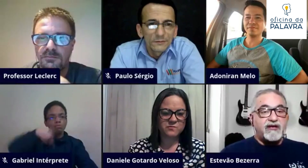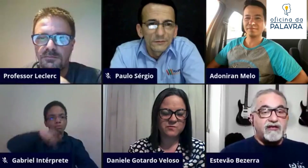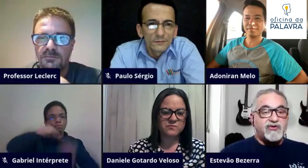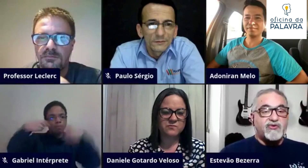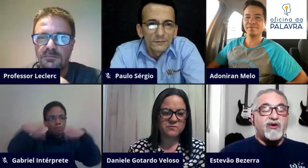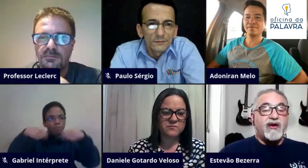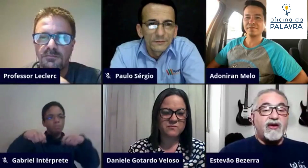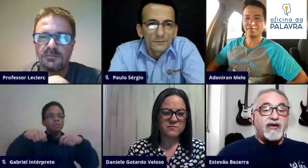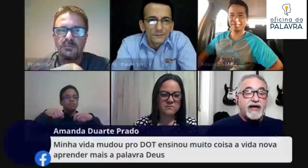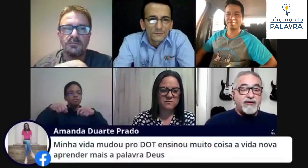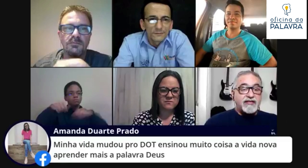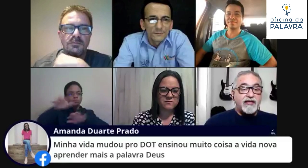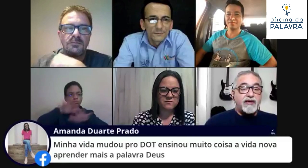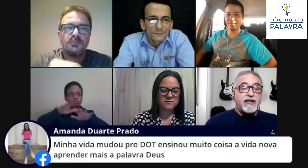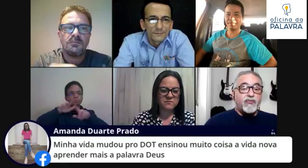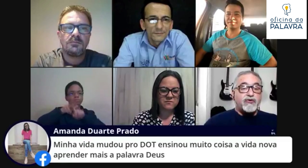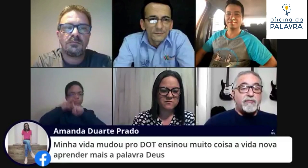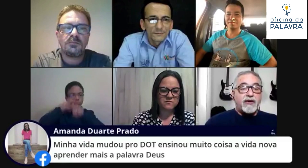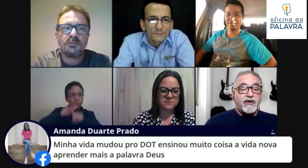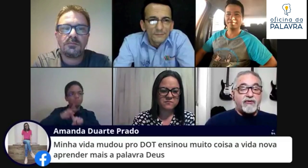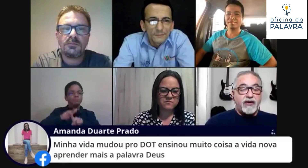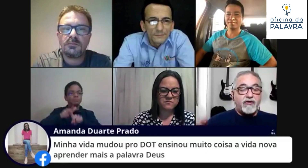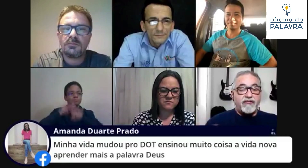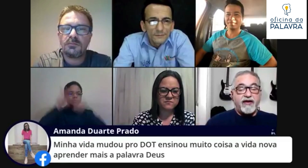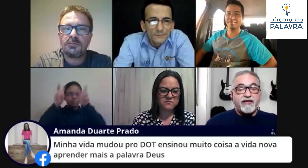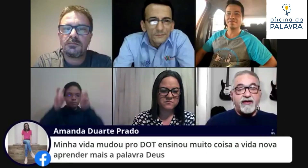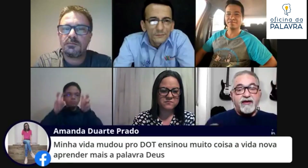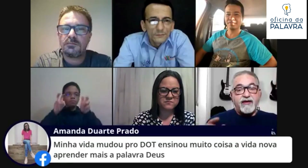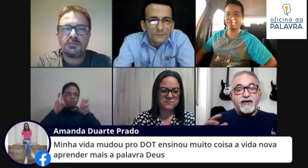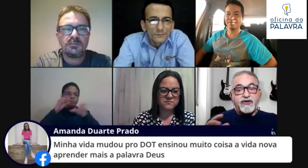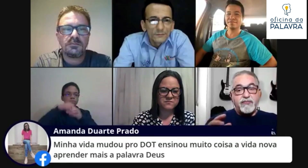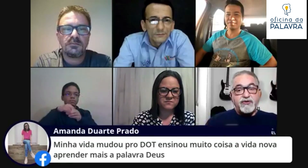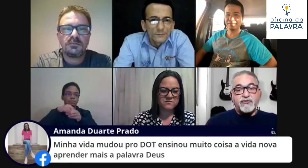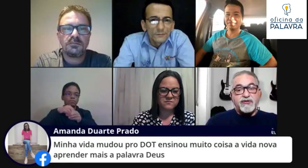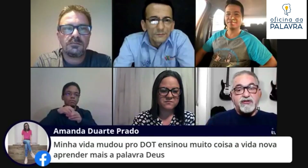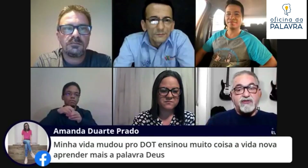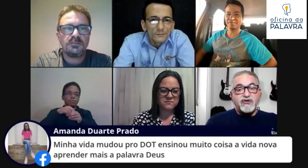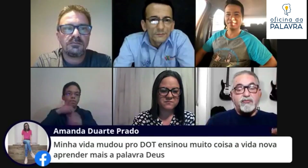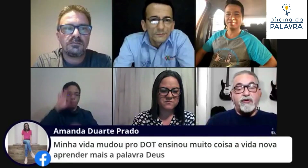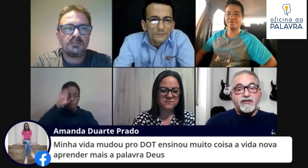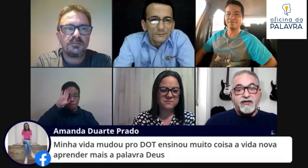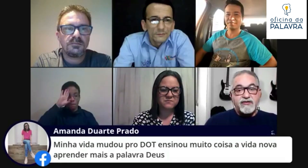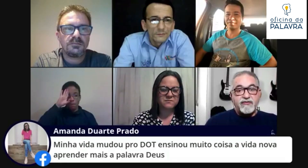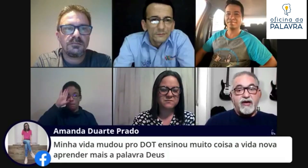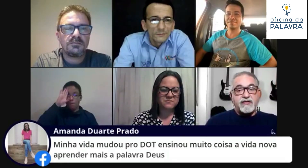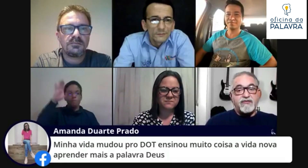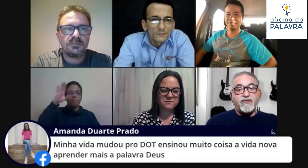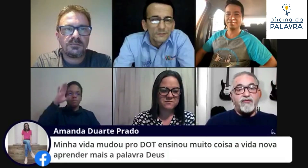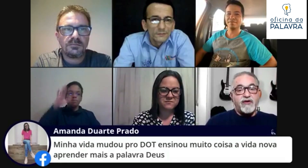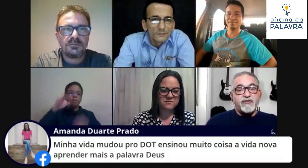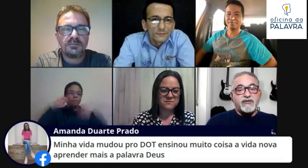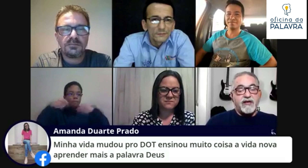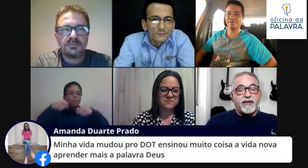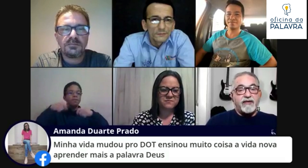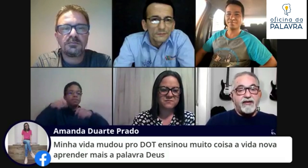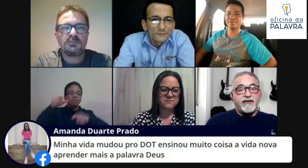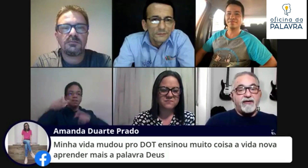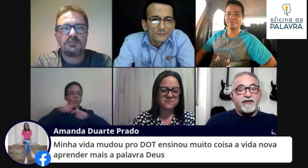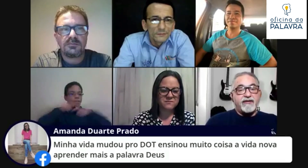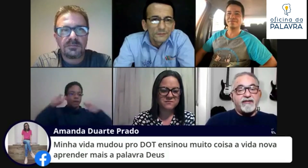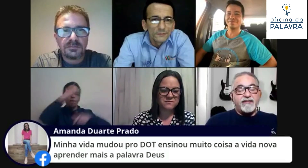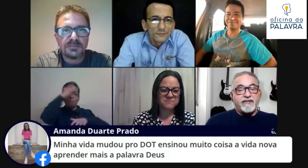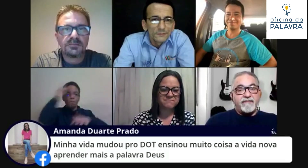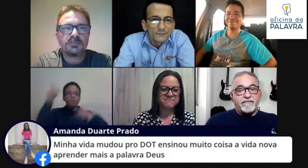realmente mexer nisso, e a nossa demanda é muito maior do que a oferta de pessoas que estão dispostas a se envolver com esse trabalho,